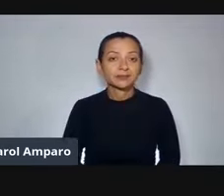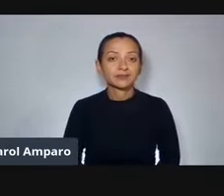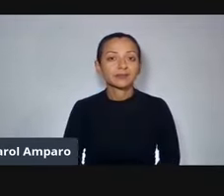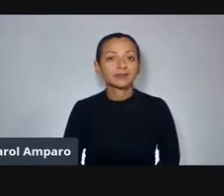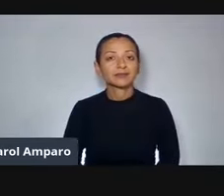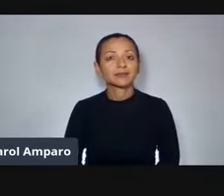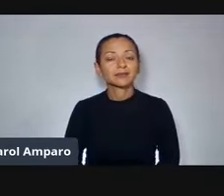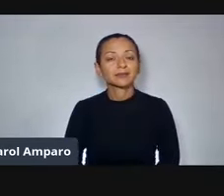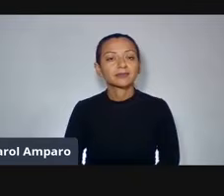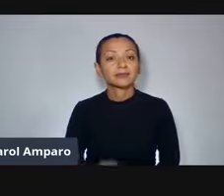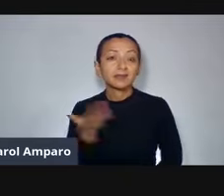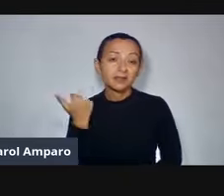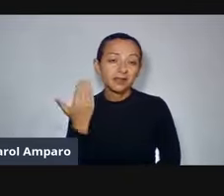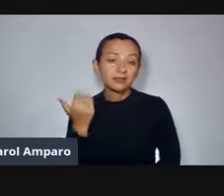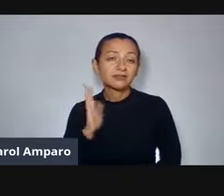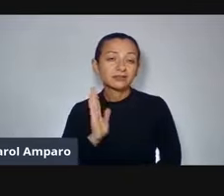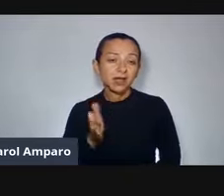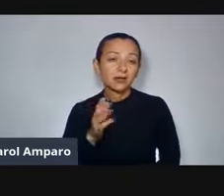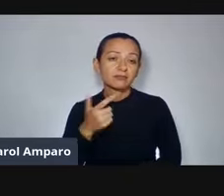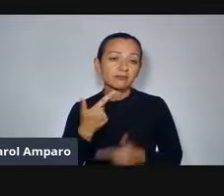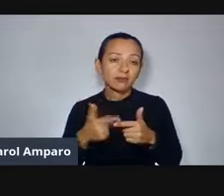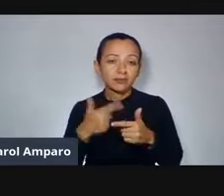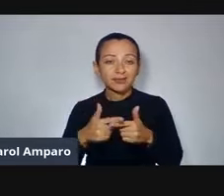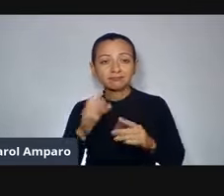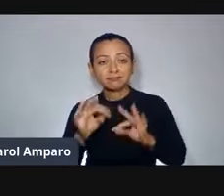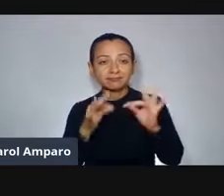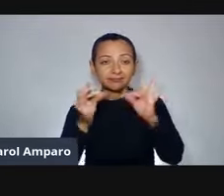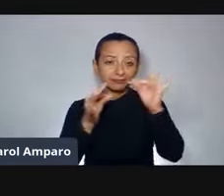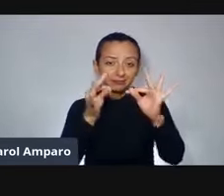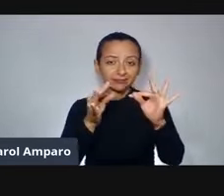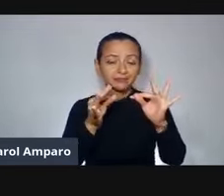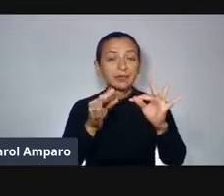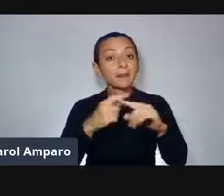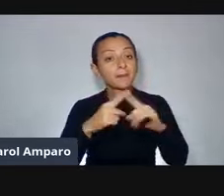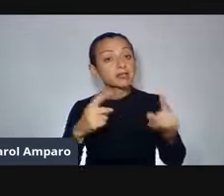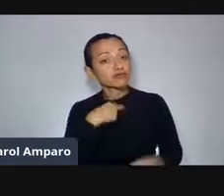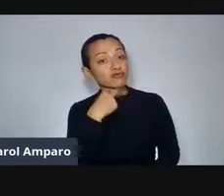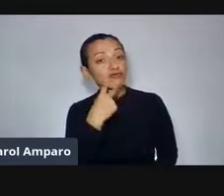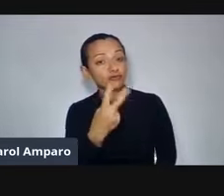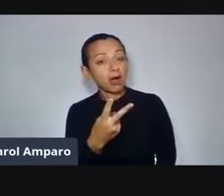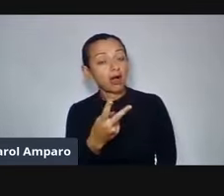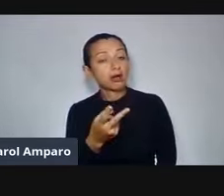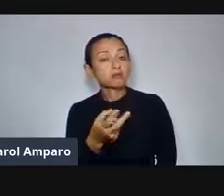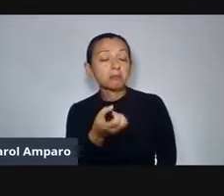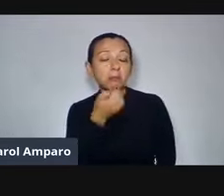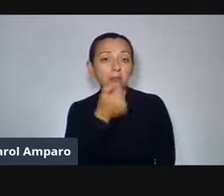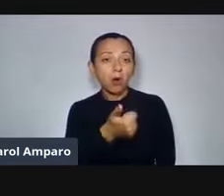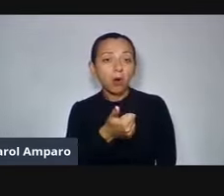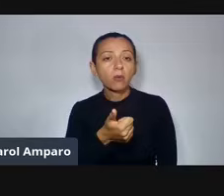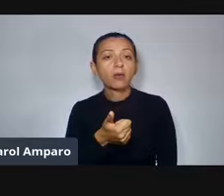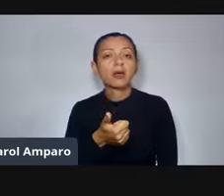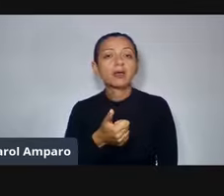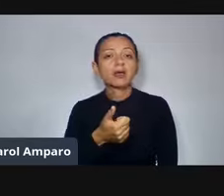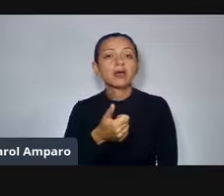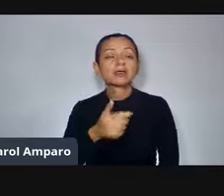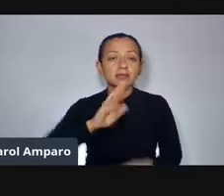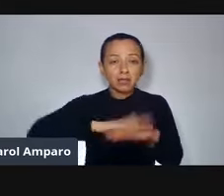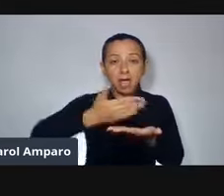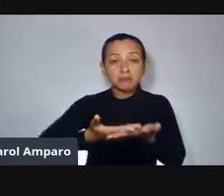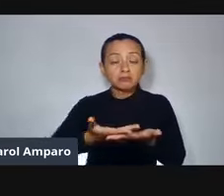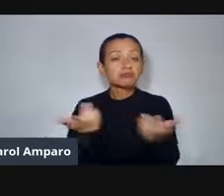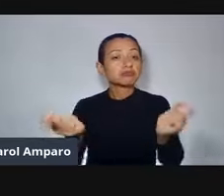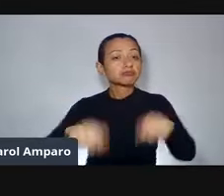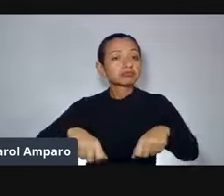de sinal, a imagem travando, mas todo mundo escutava muito bem. E a Carol vinha fazendo a